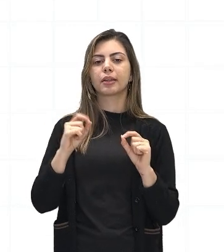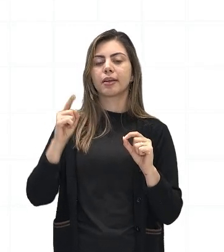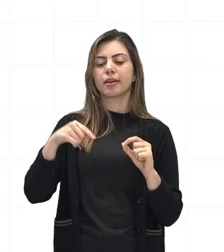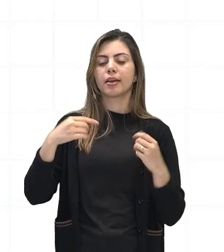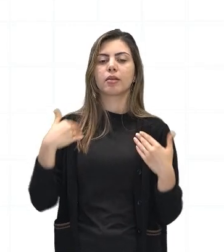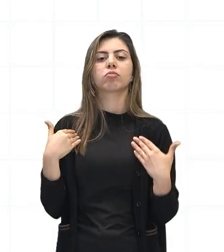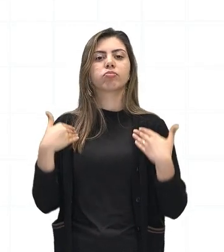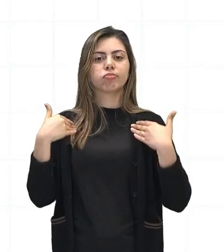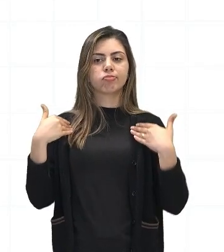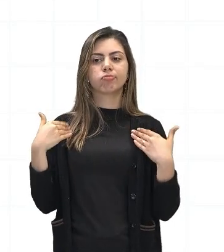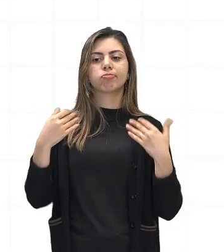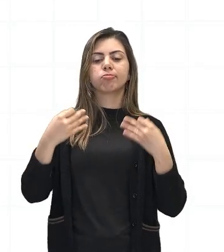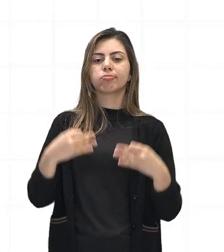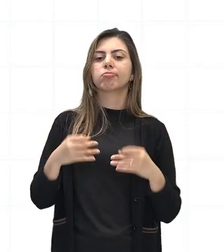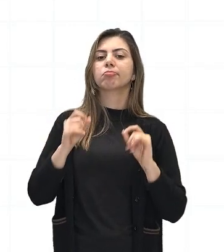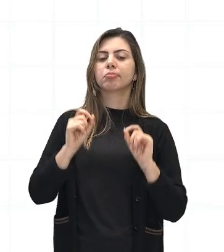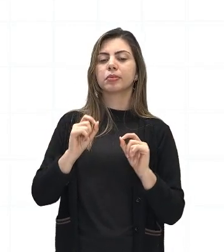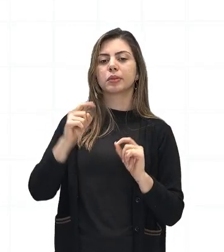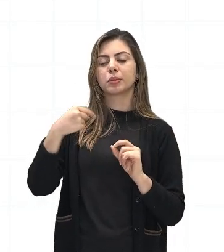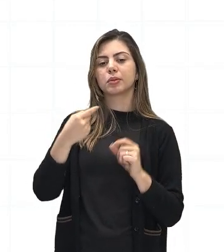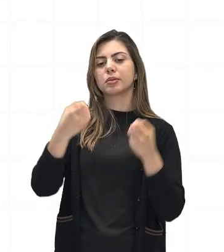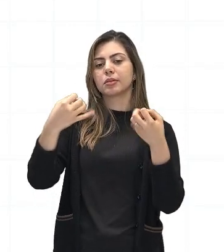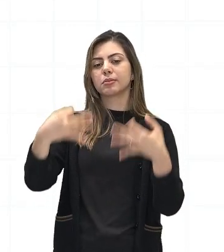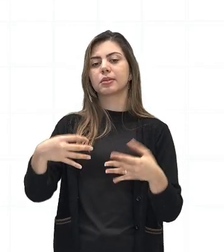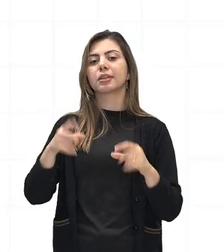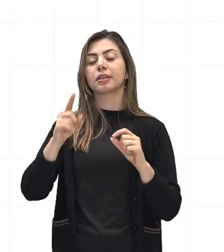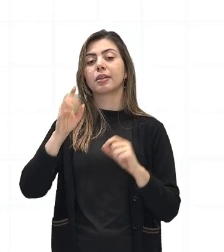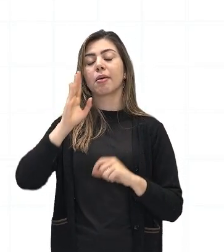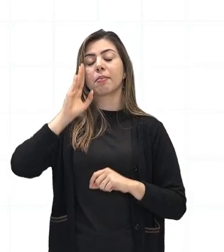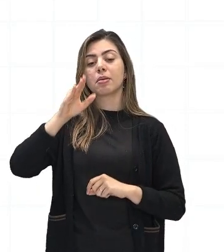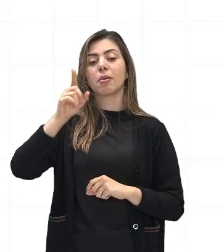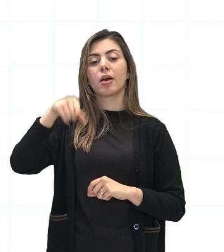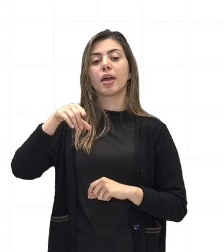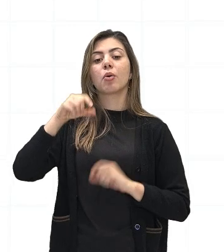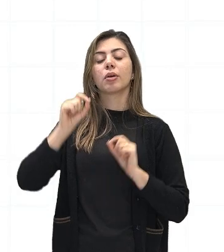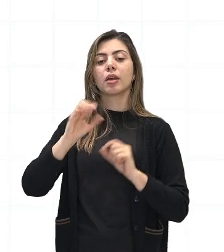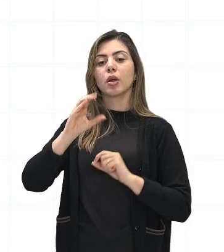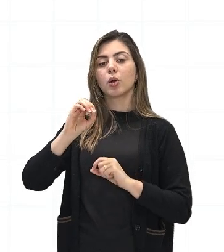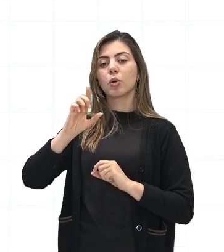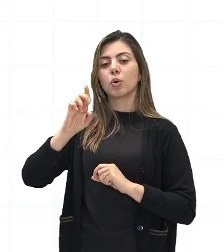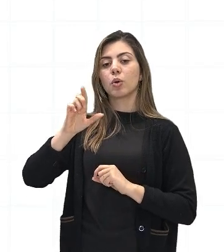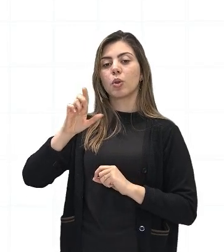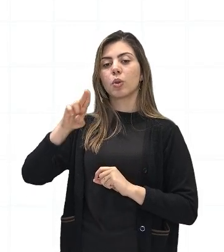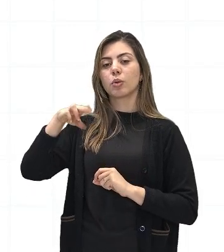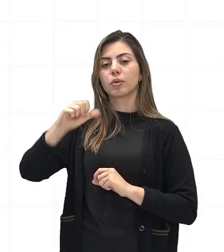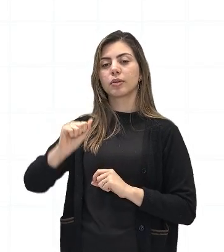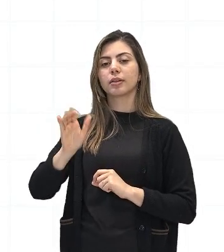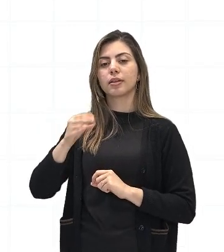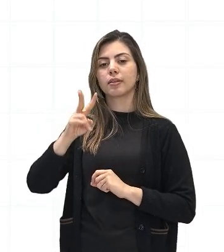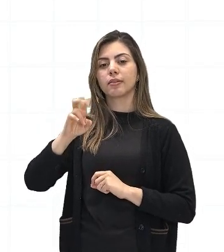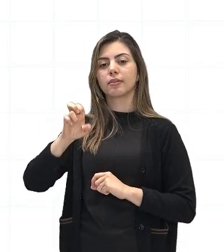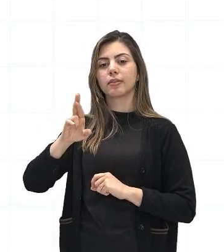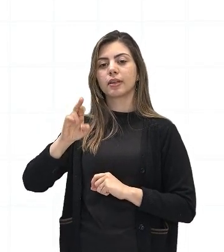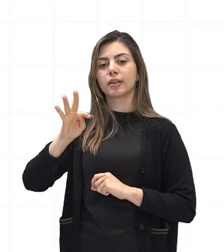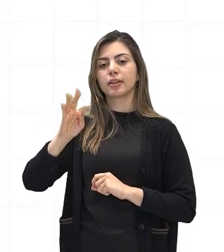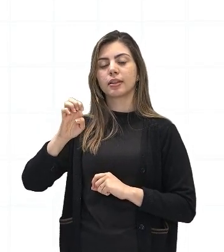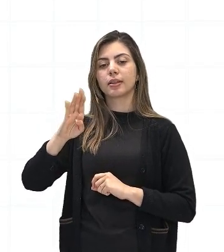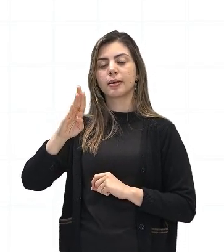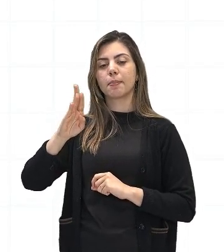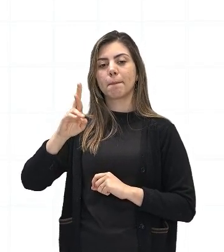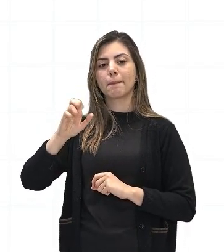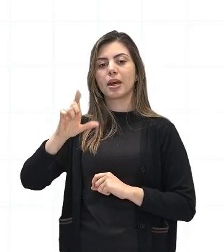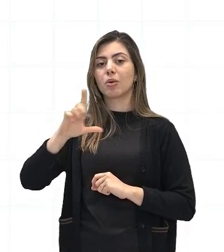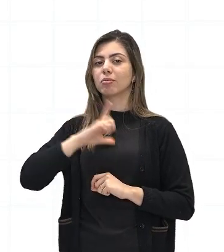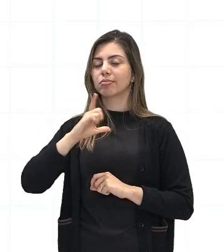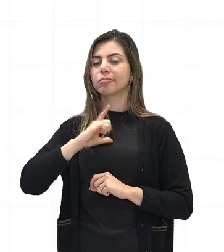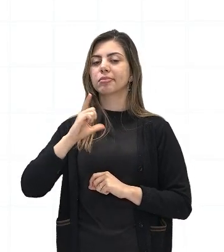falando principalmente da nossa coluna vertebral. E a nossa coluna vertebral, ela tem um formato bem específico